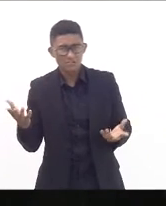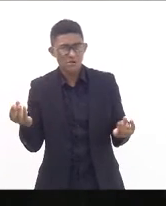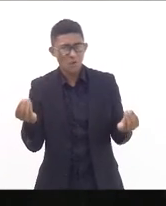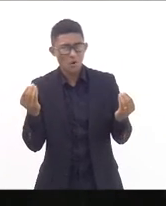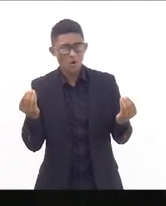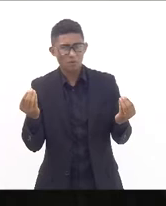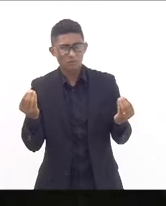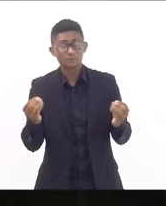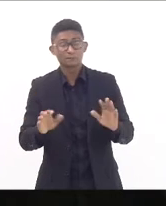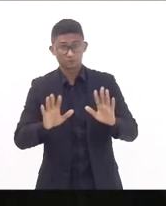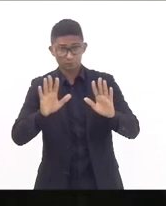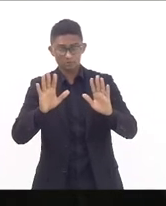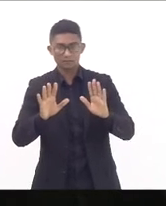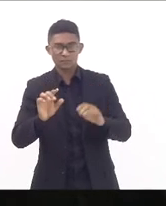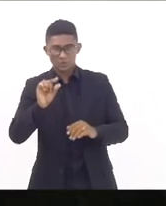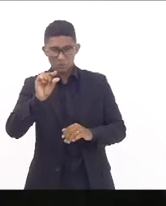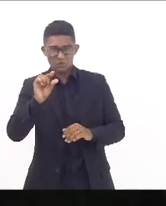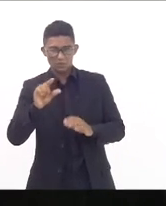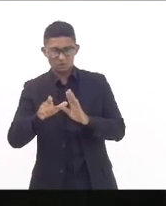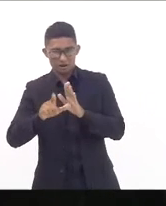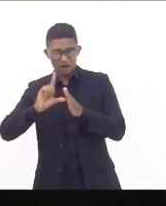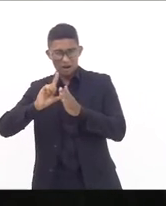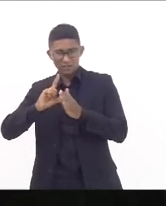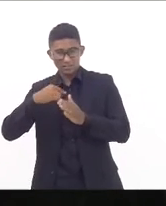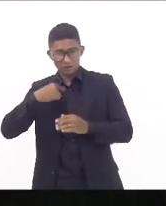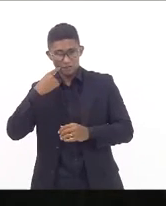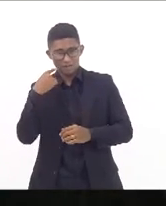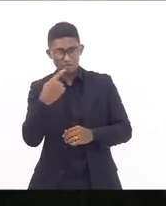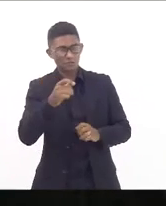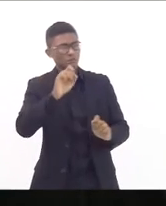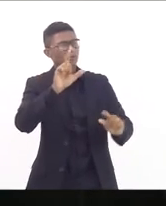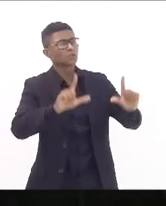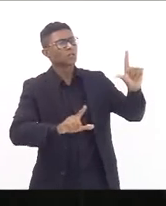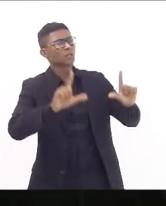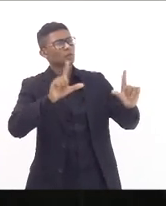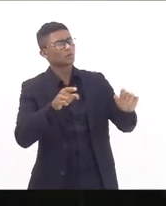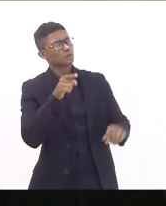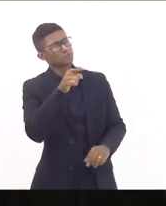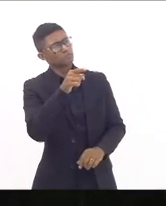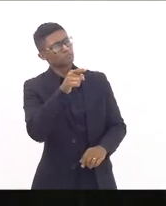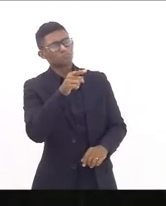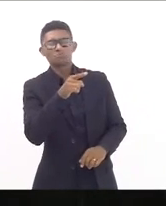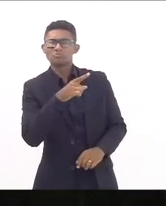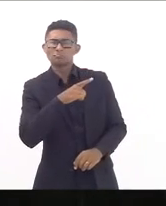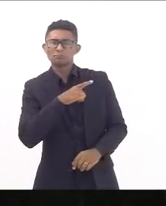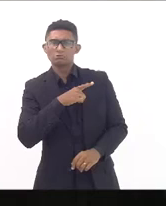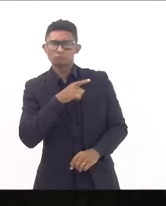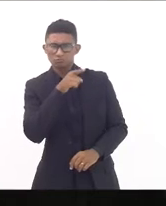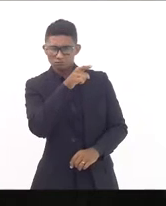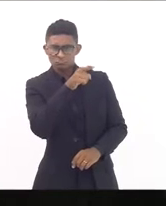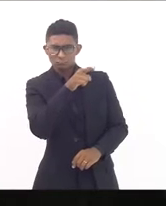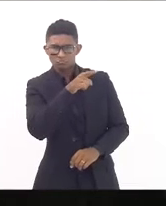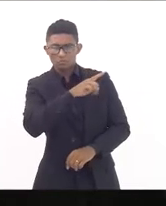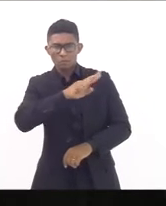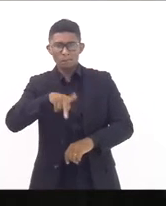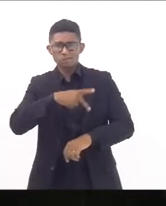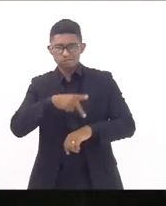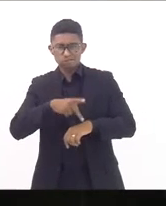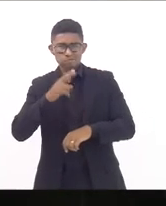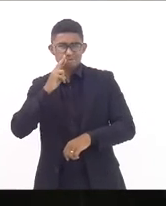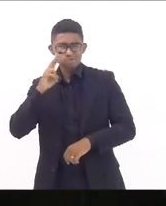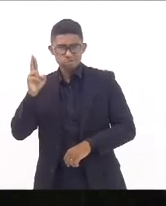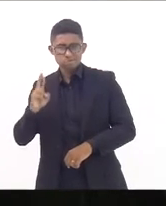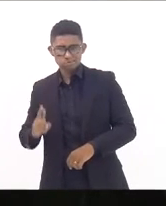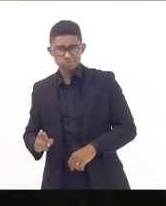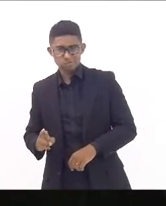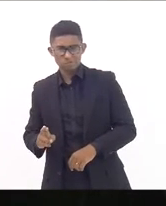rapidamente, eu olhei uma televisão ligada e estava lá o porta-voz da Rússia, do Putin, não da Rússia,